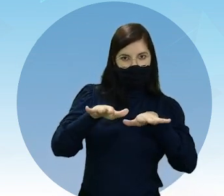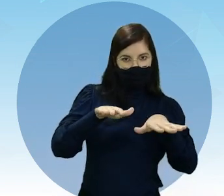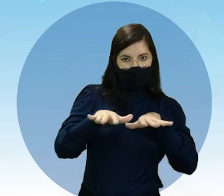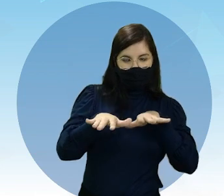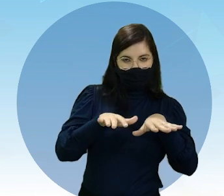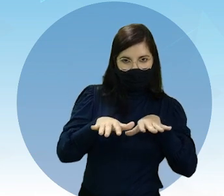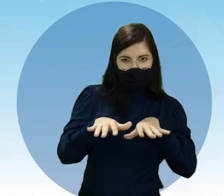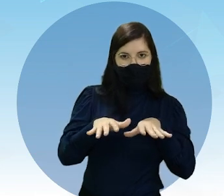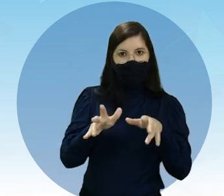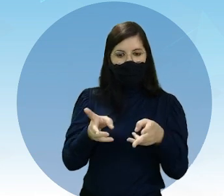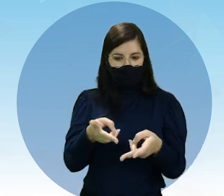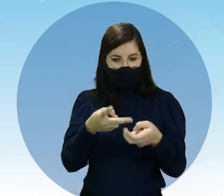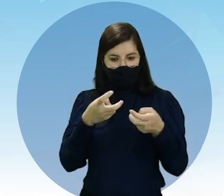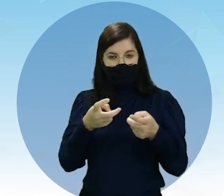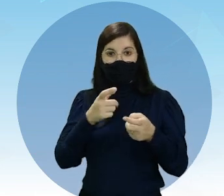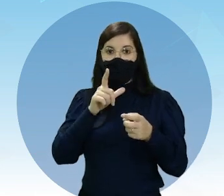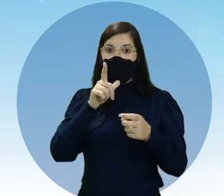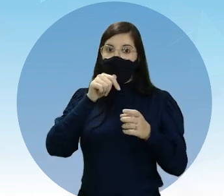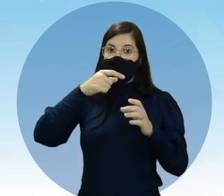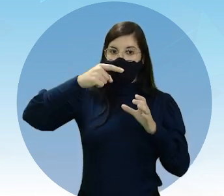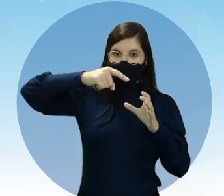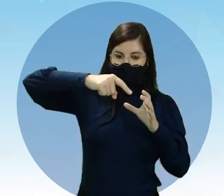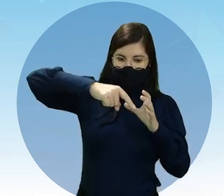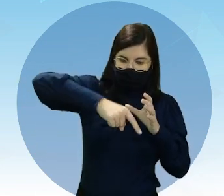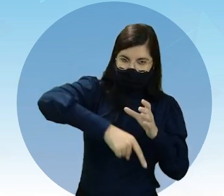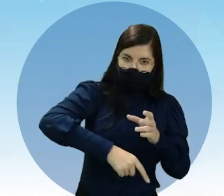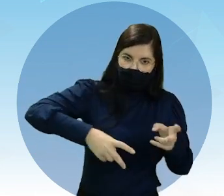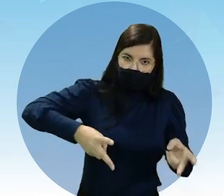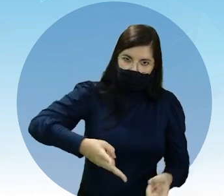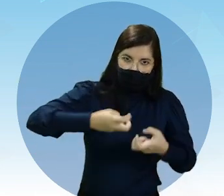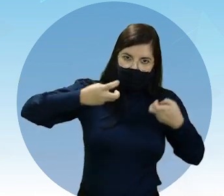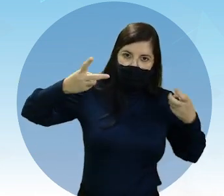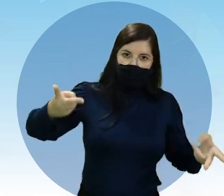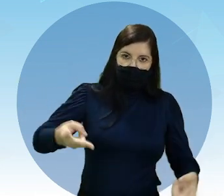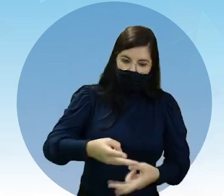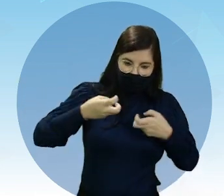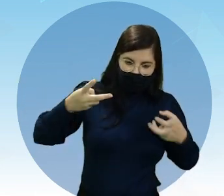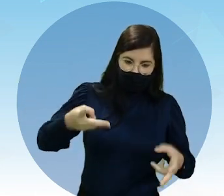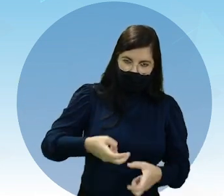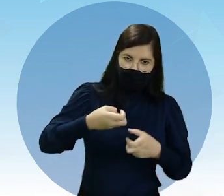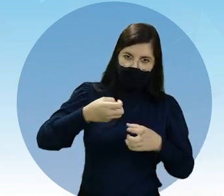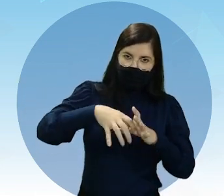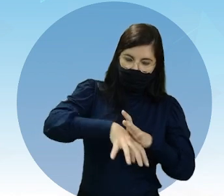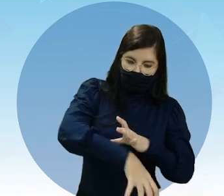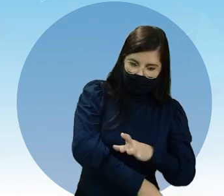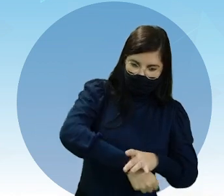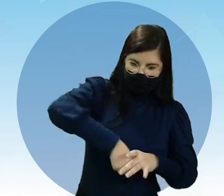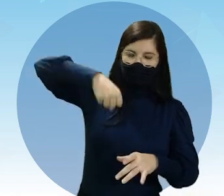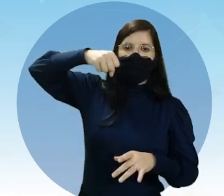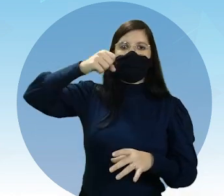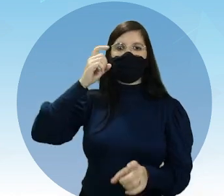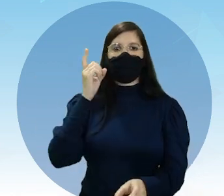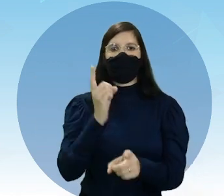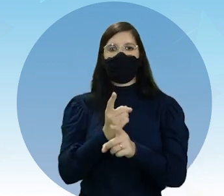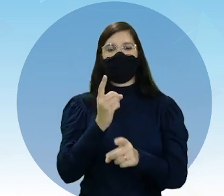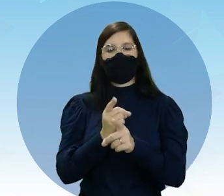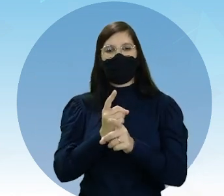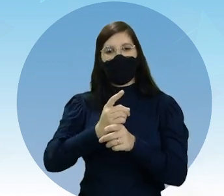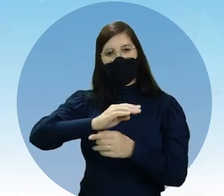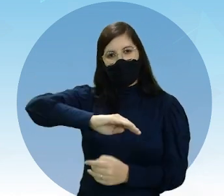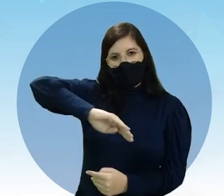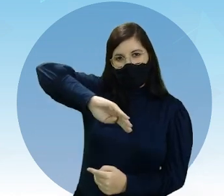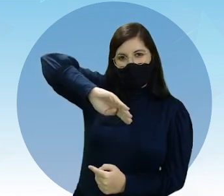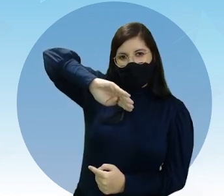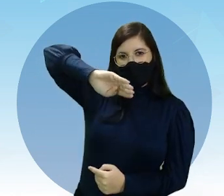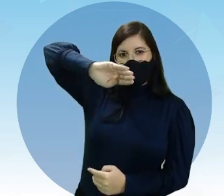exploração do fundo do Oceano Atlântico, e também da descoberta da cordilheira mesoatlântica,